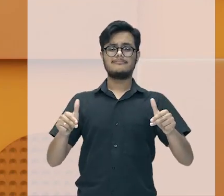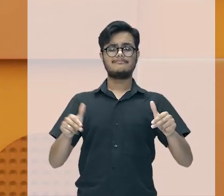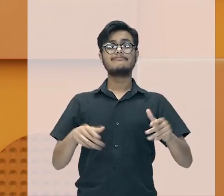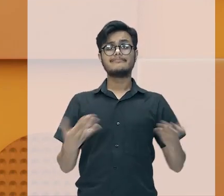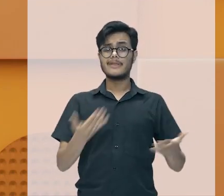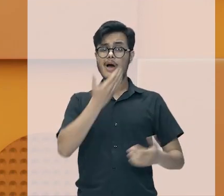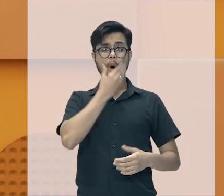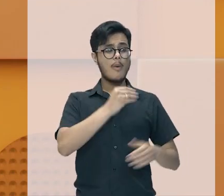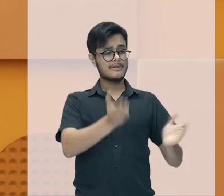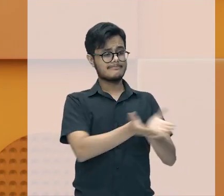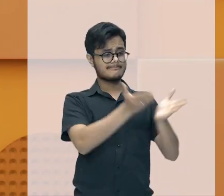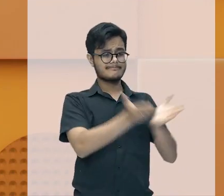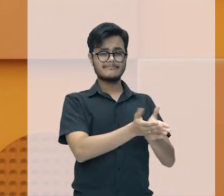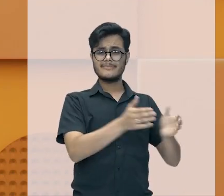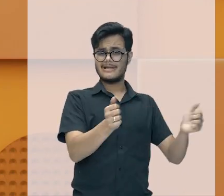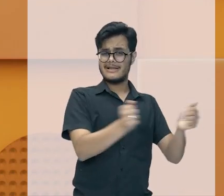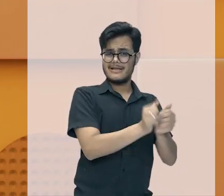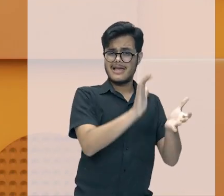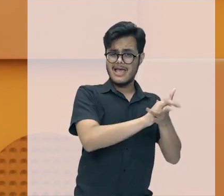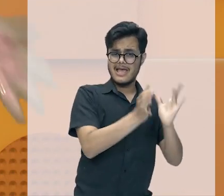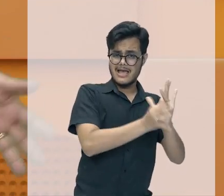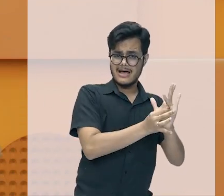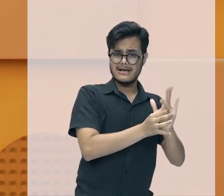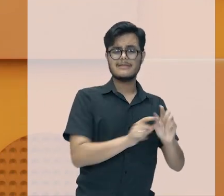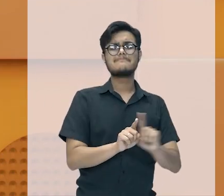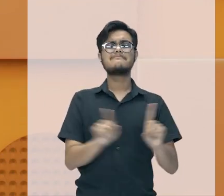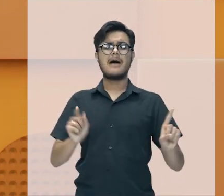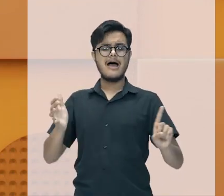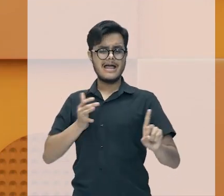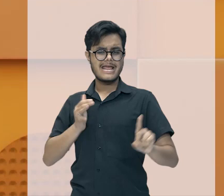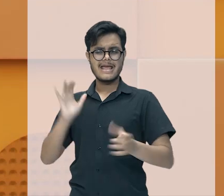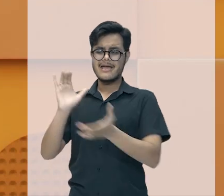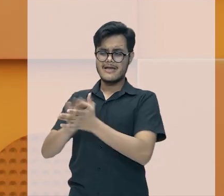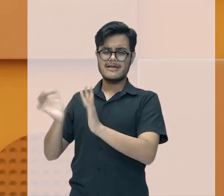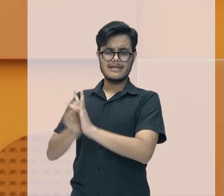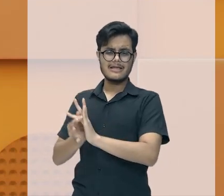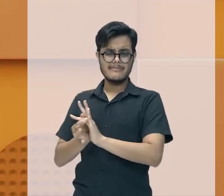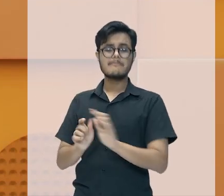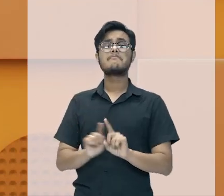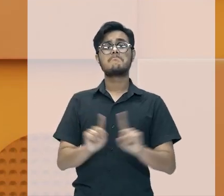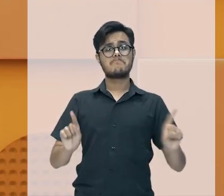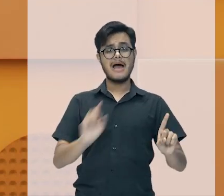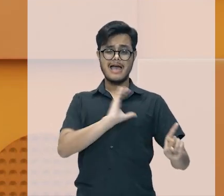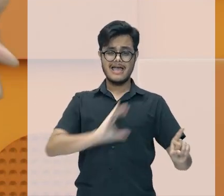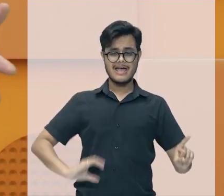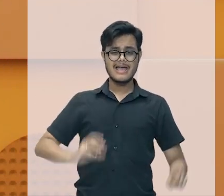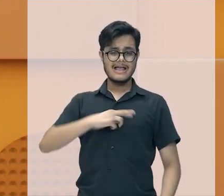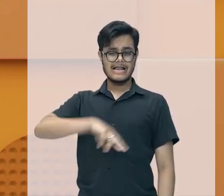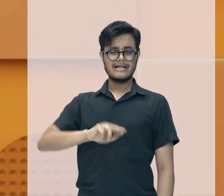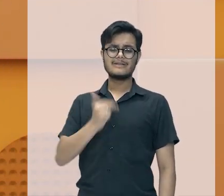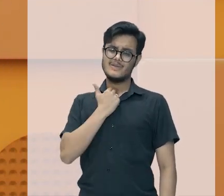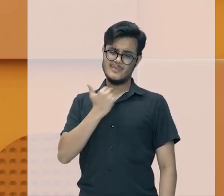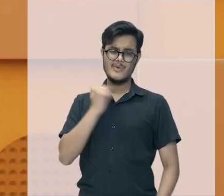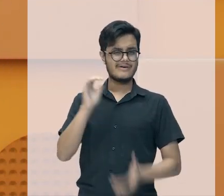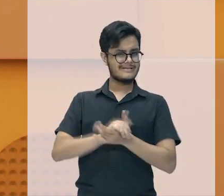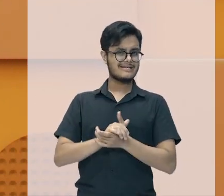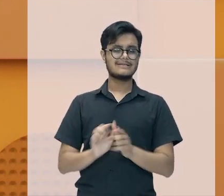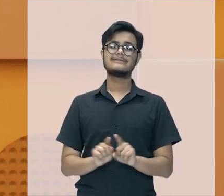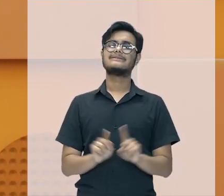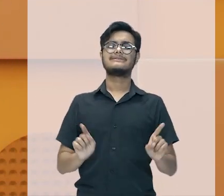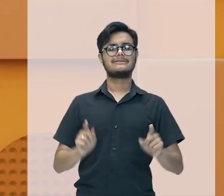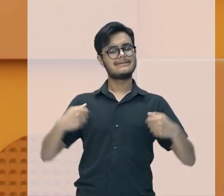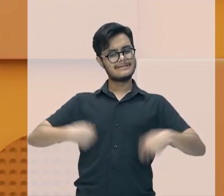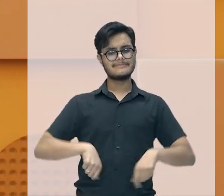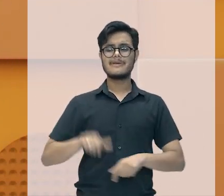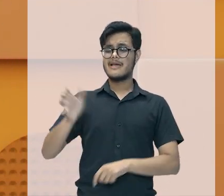com camponeses, nobres com nobres e, claro, por favor, né, o clero não podia casar-se. Então, exatamente por isso, né, nobre